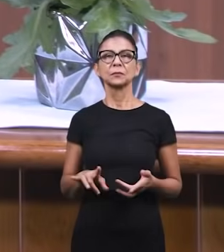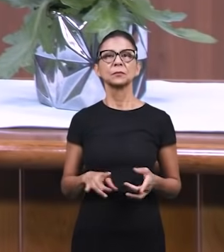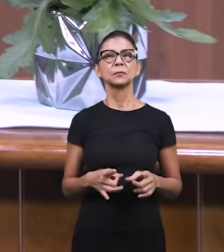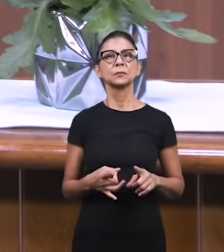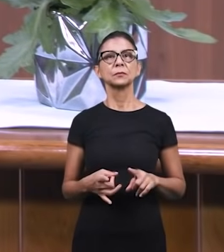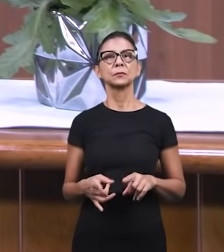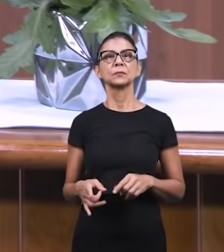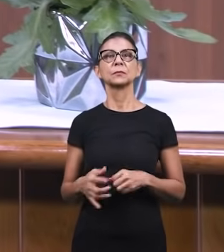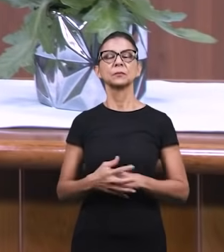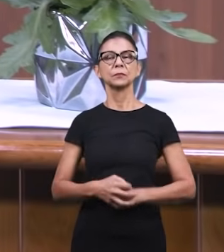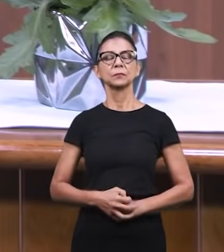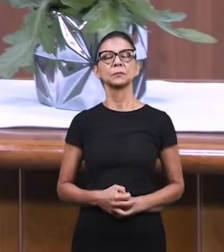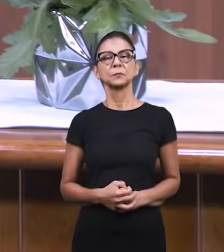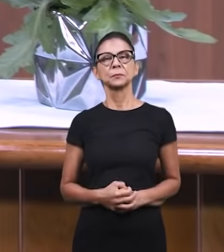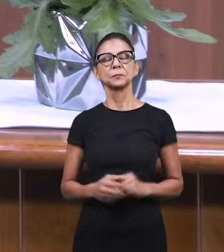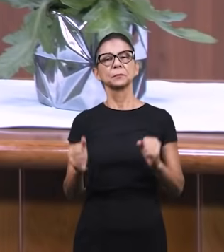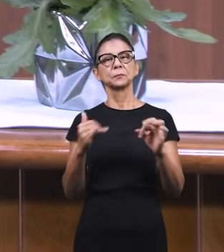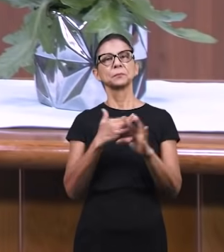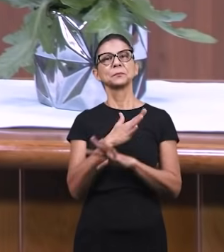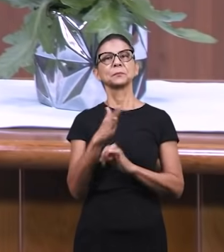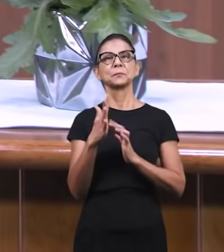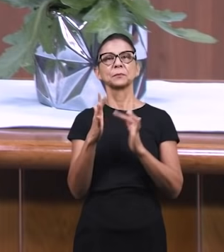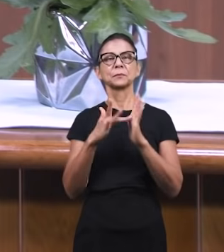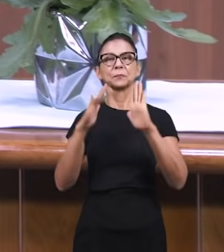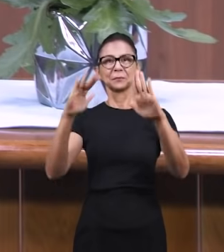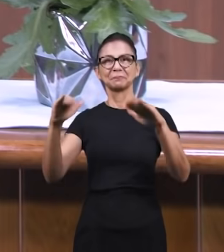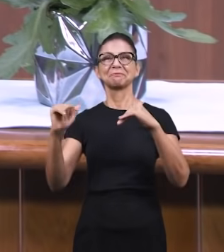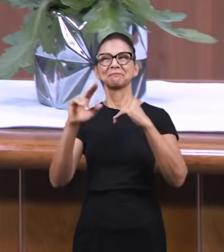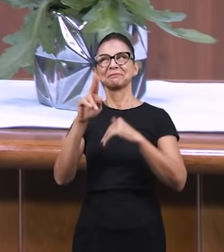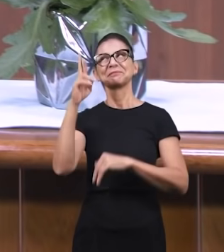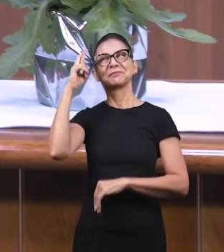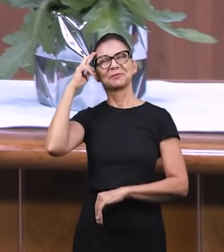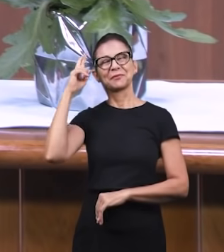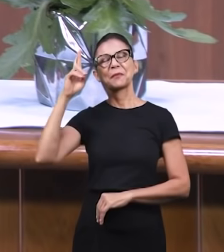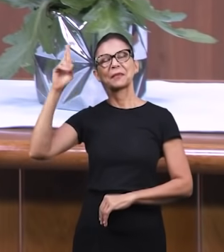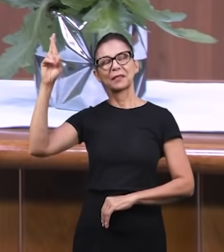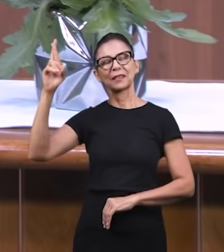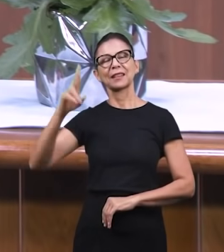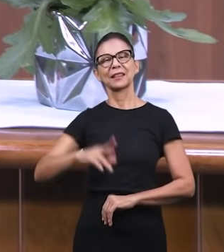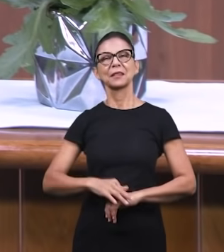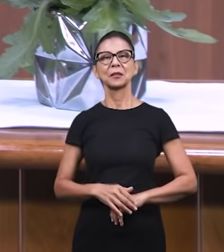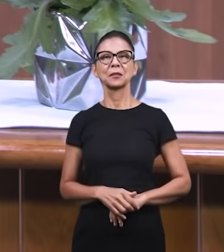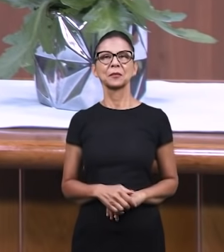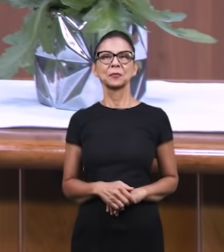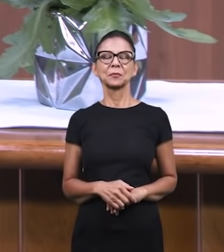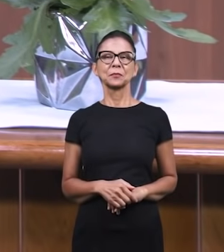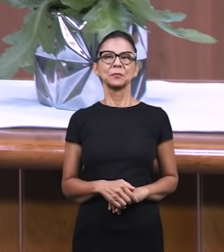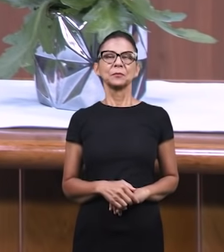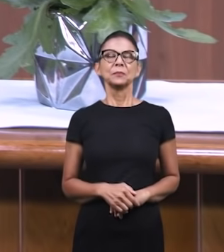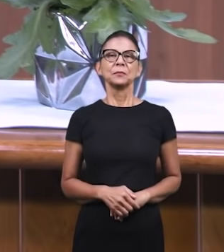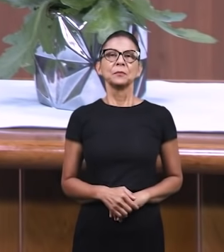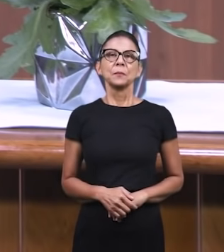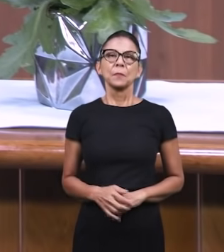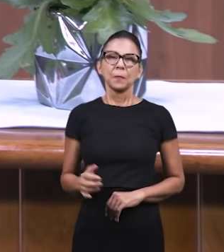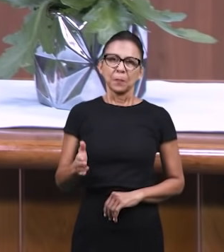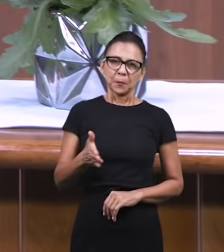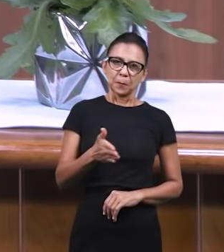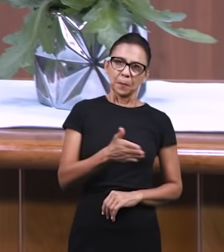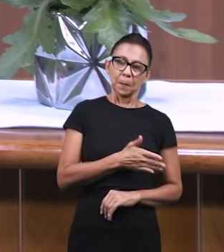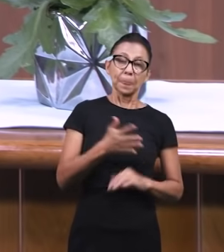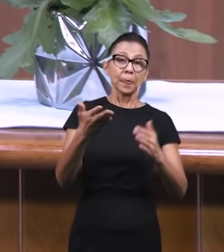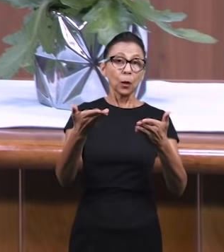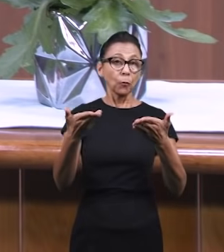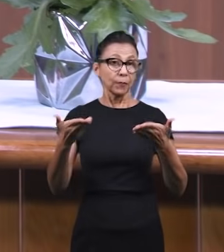Glória a Jesus, louvado e exaltado é o nome santo do Senhor. Irmãos, nós convidamos aqueles que nesta